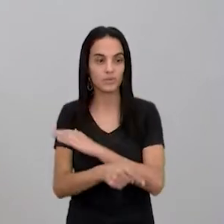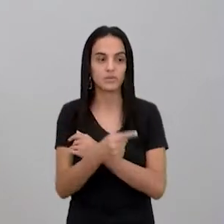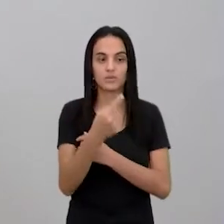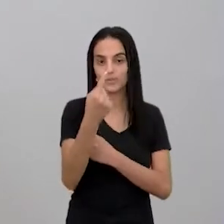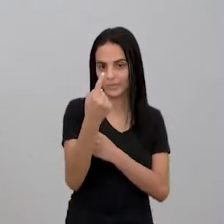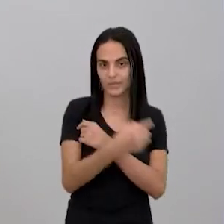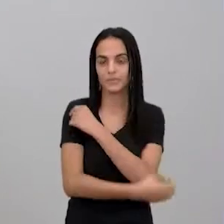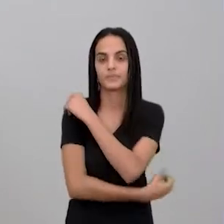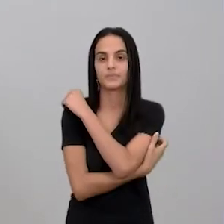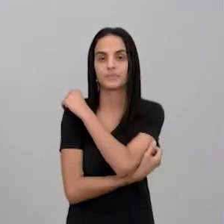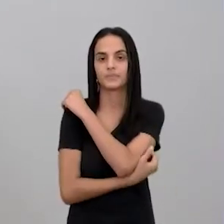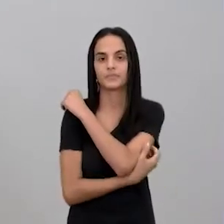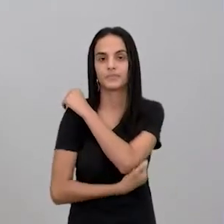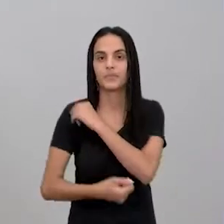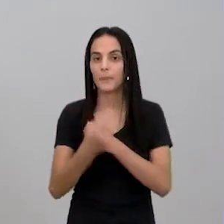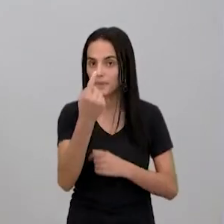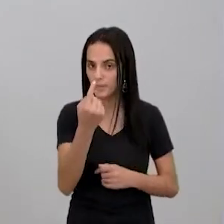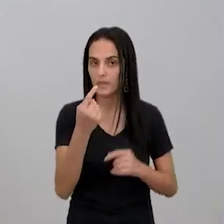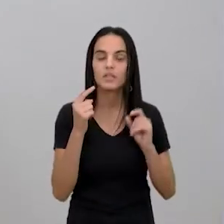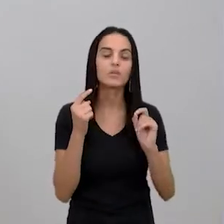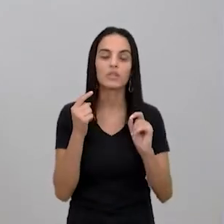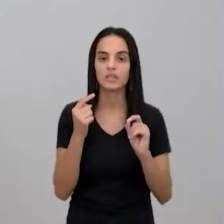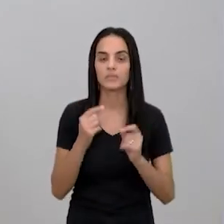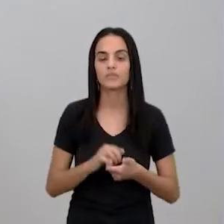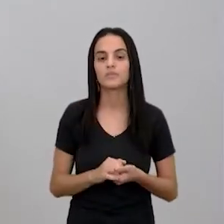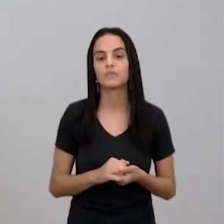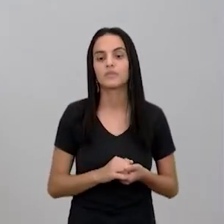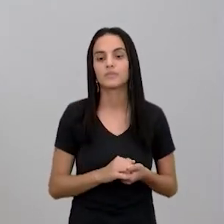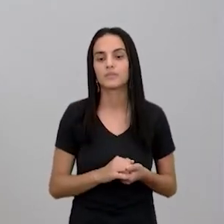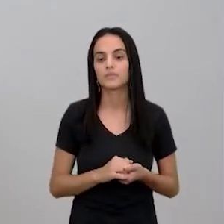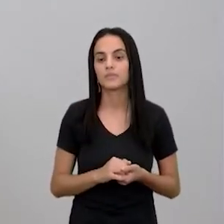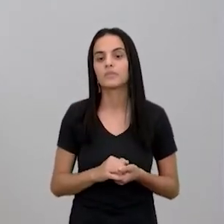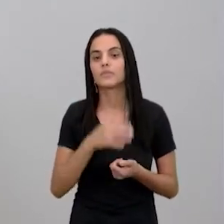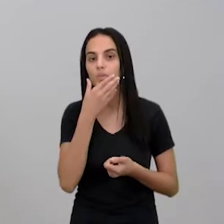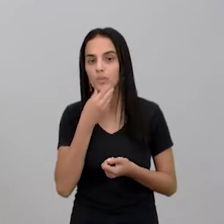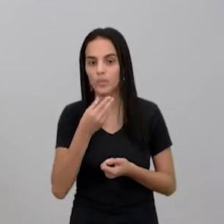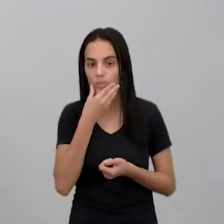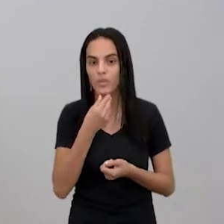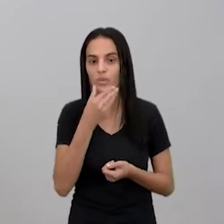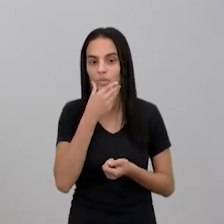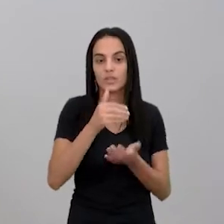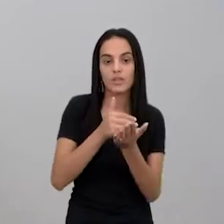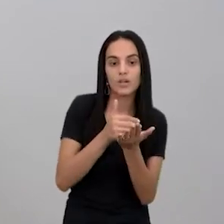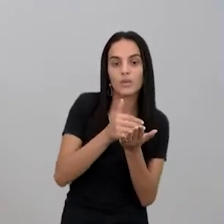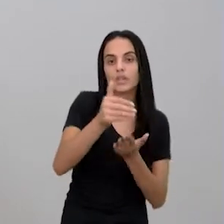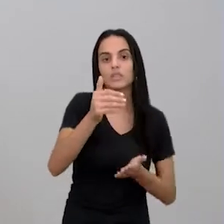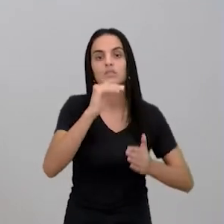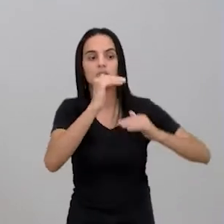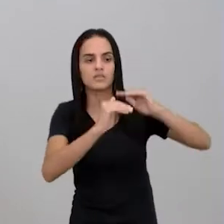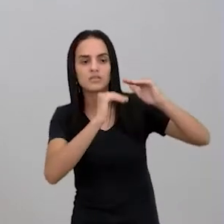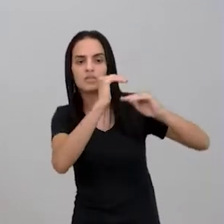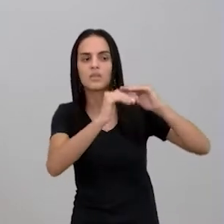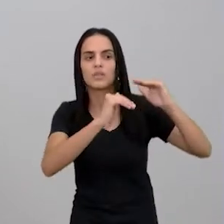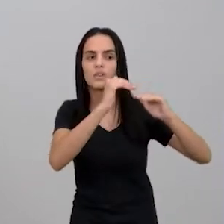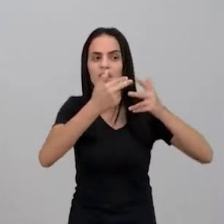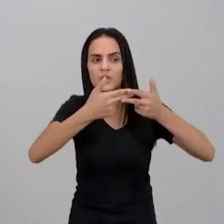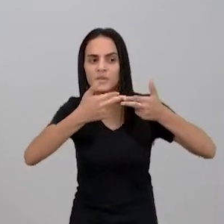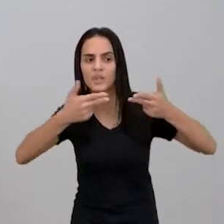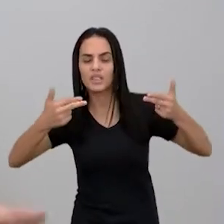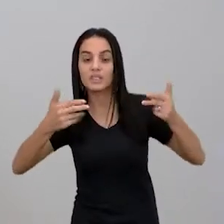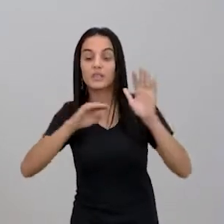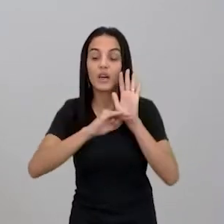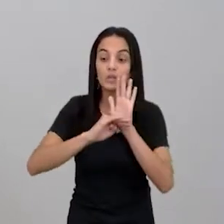Muito bom, mas é verdade, né? Você relembrou uma coisa, inclusive, que a gente trabalhou com vocês, estudantes, né, na sala,